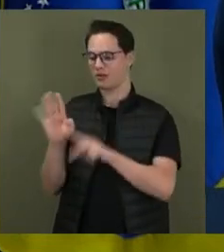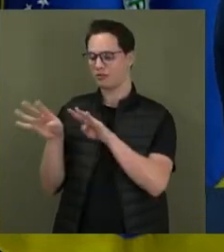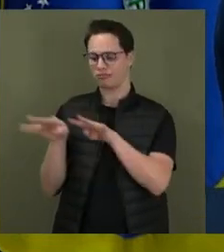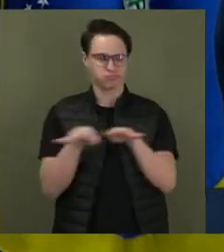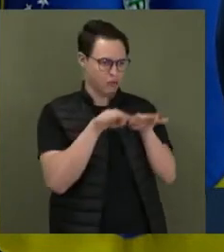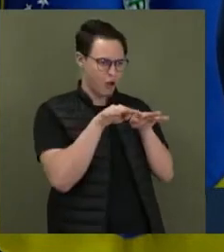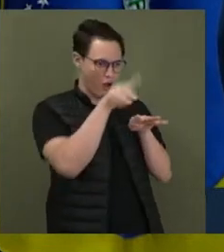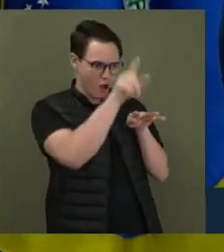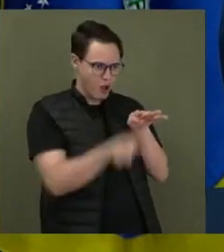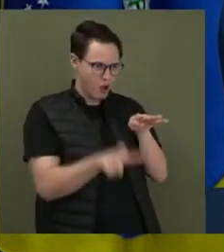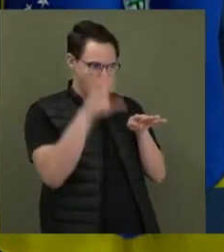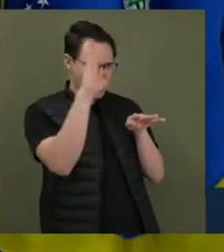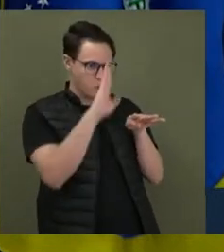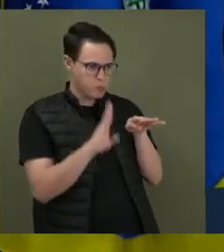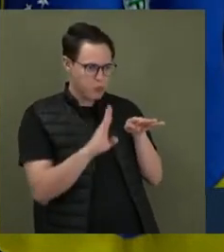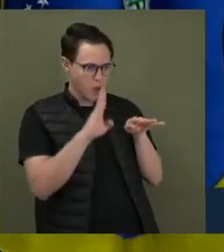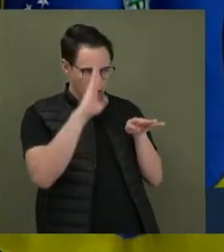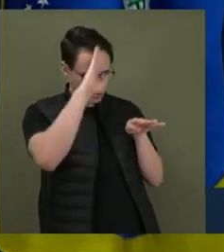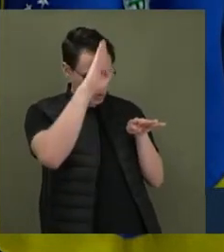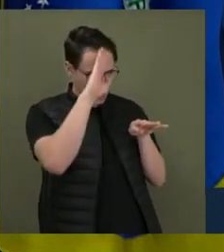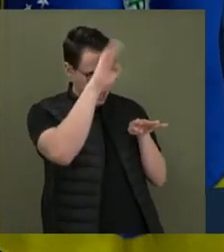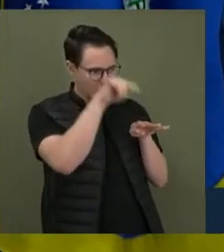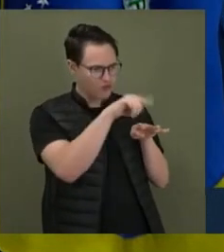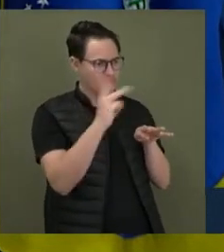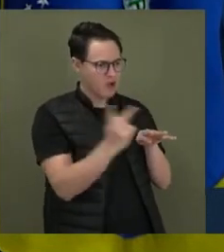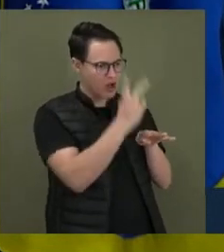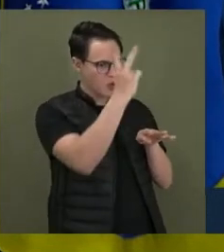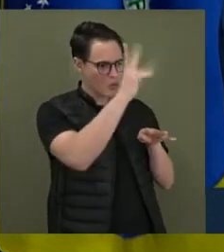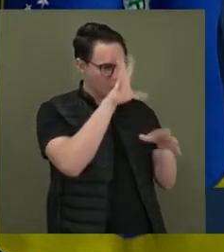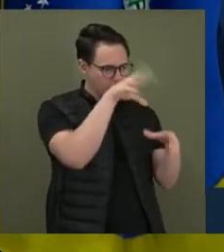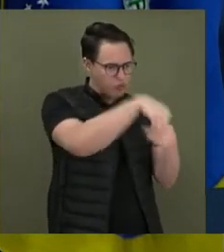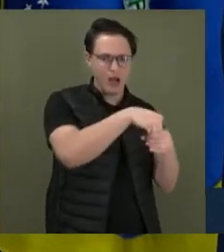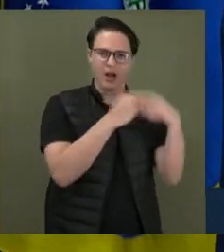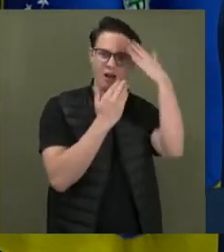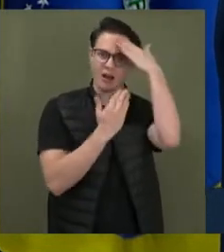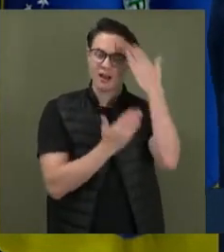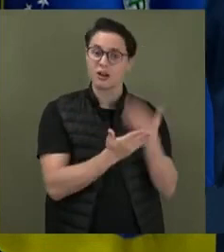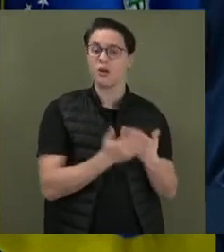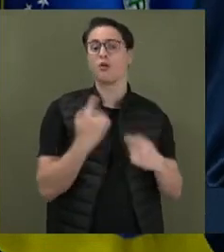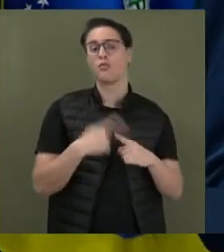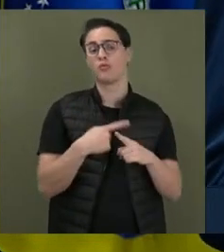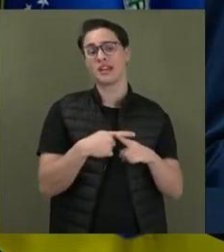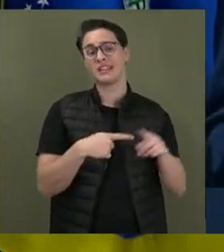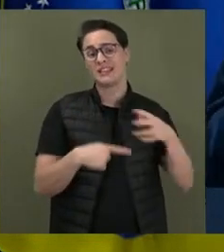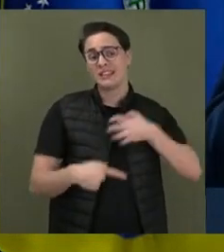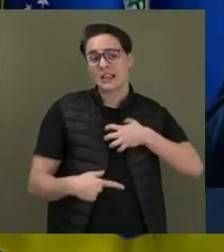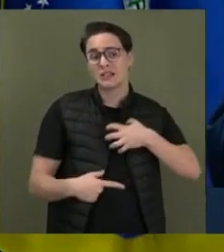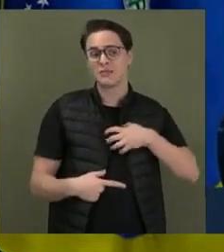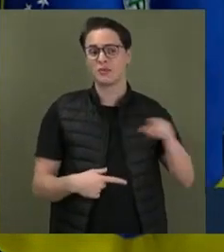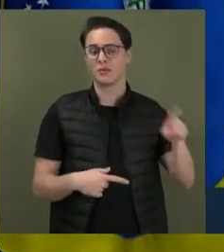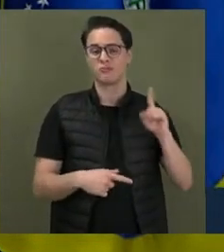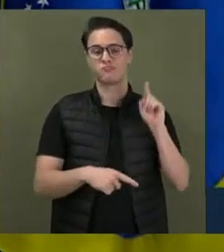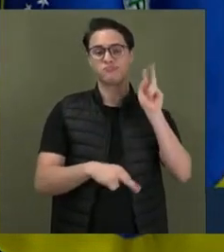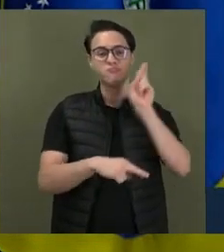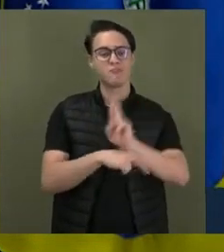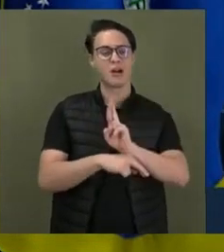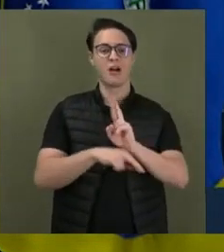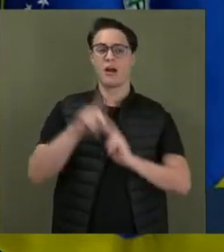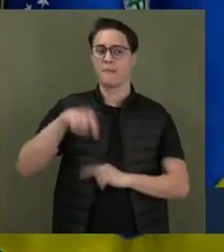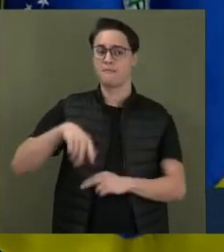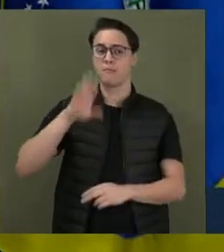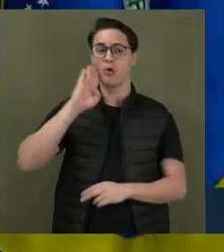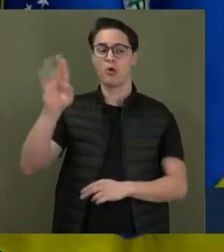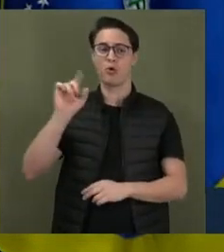representa, pelos valores que ele representa, pela ideia que ele representa, pelo sentimento que ele representa e principalmente